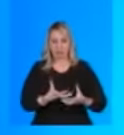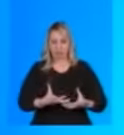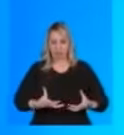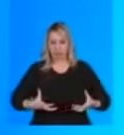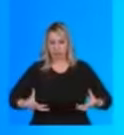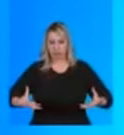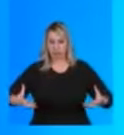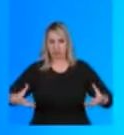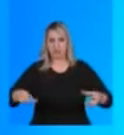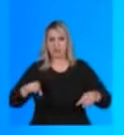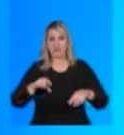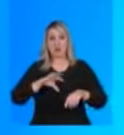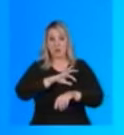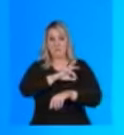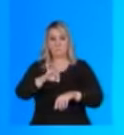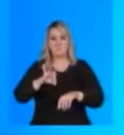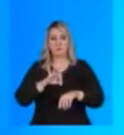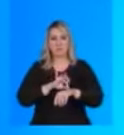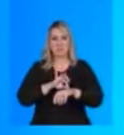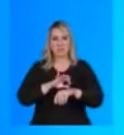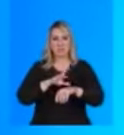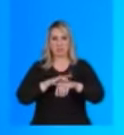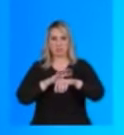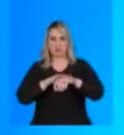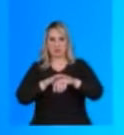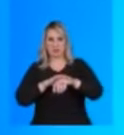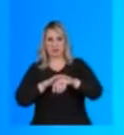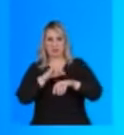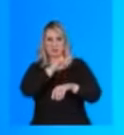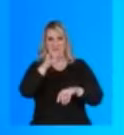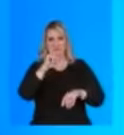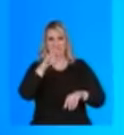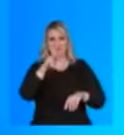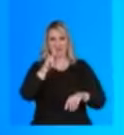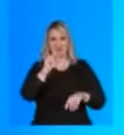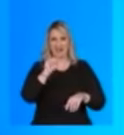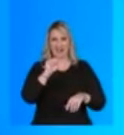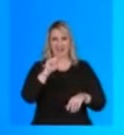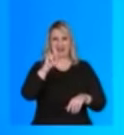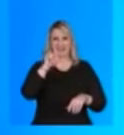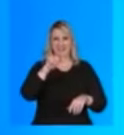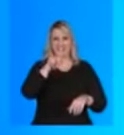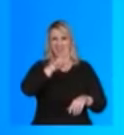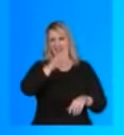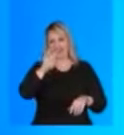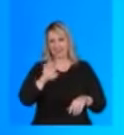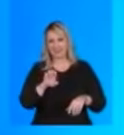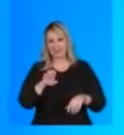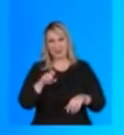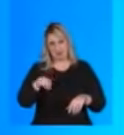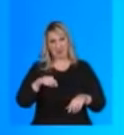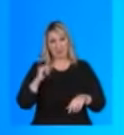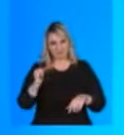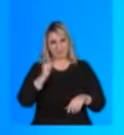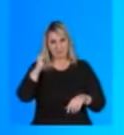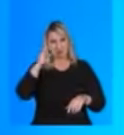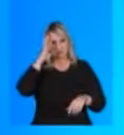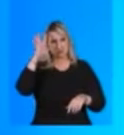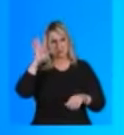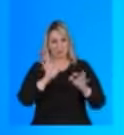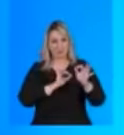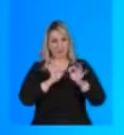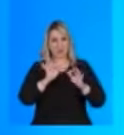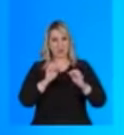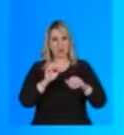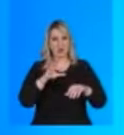ali que se prolifera o mosquito que transmite dengue zica E chicungunha para isso é fundamental ter um projeto eu vou apostar na